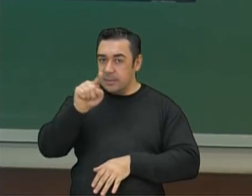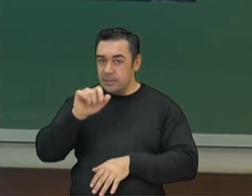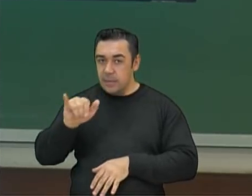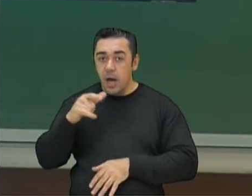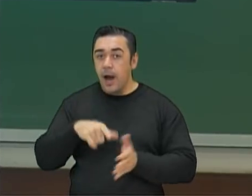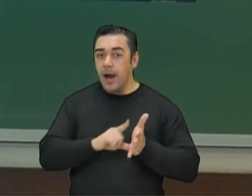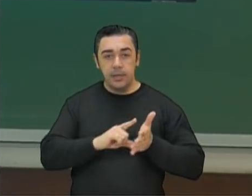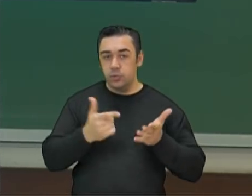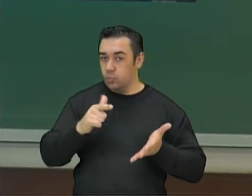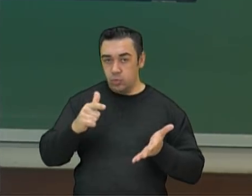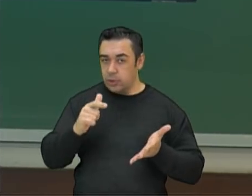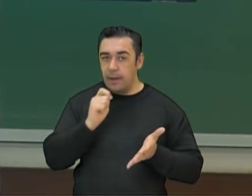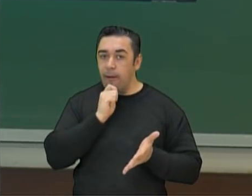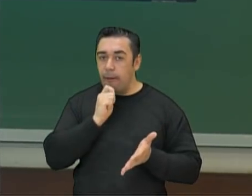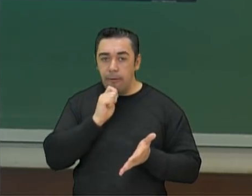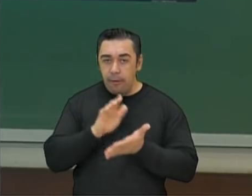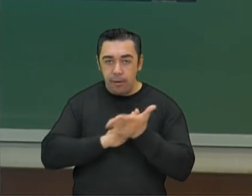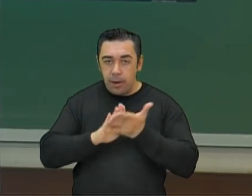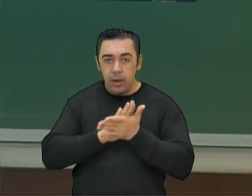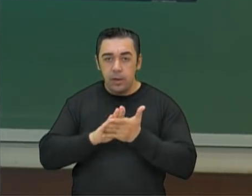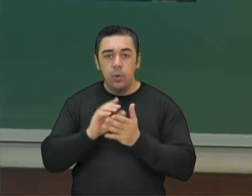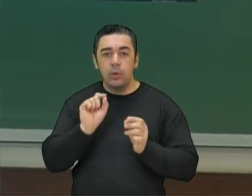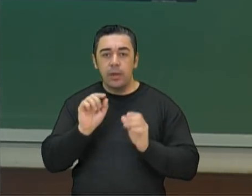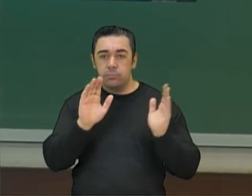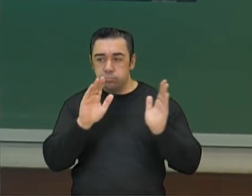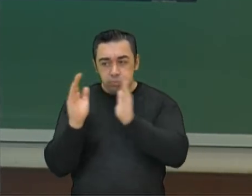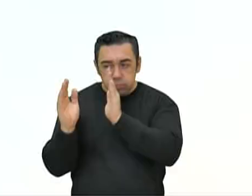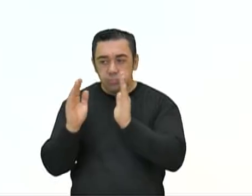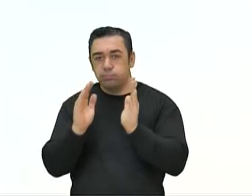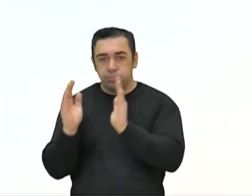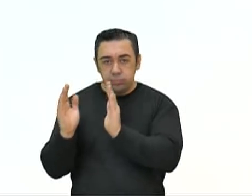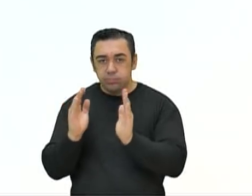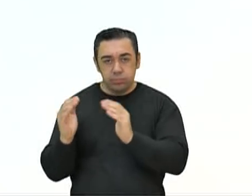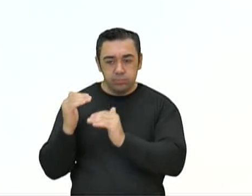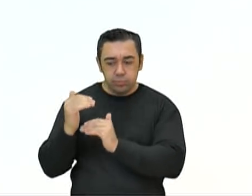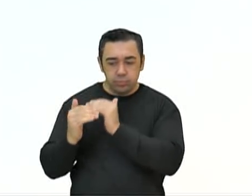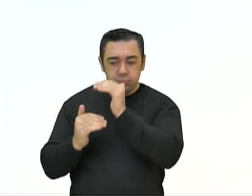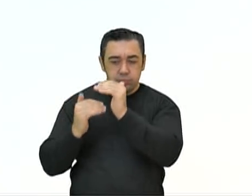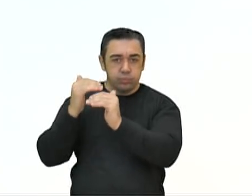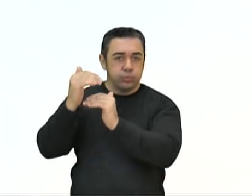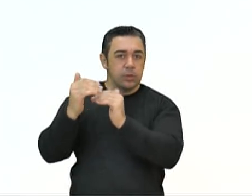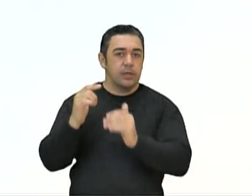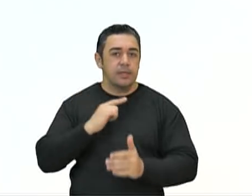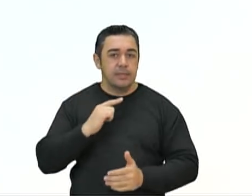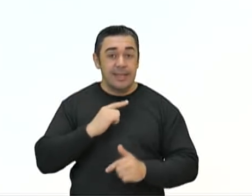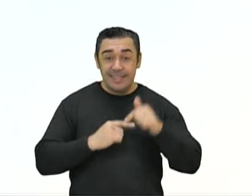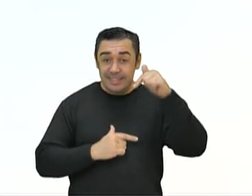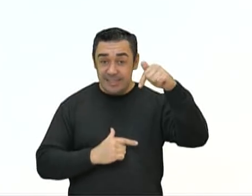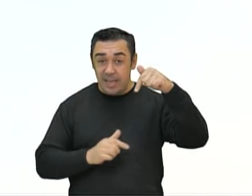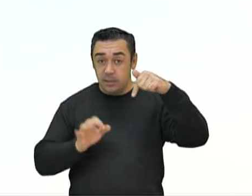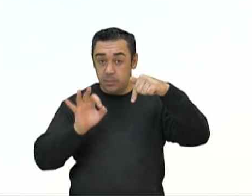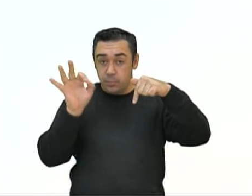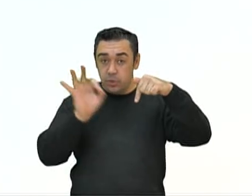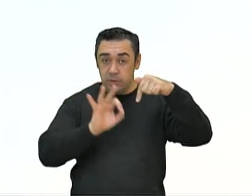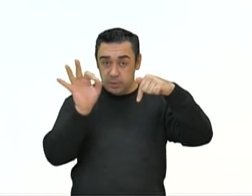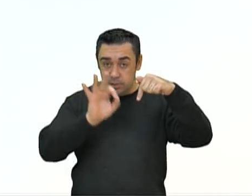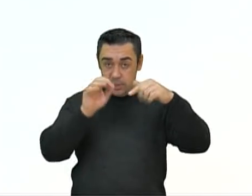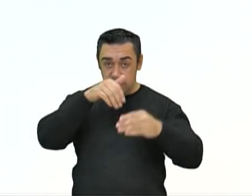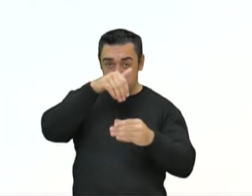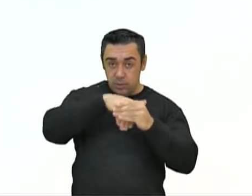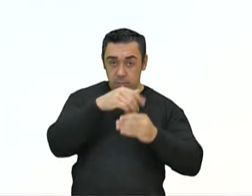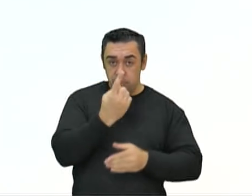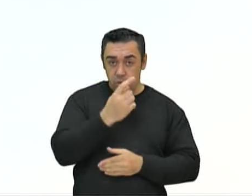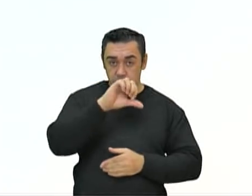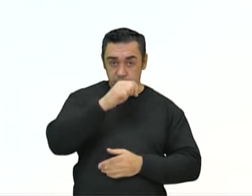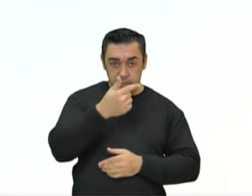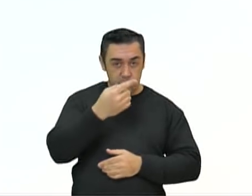disso. Então passa sempre ou quase sempre a estar num crescimento. Passa de 7% nas eleições de 24,